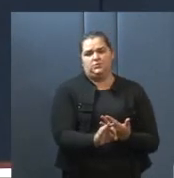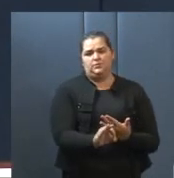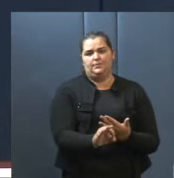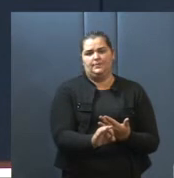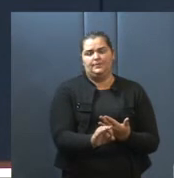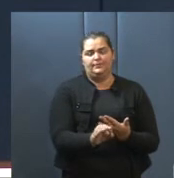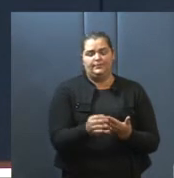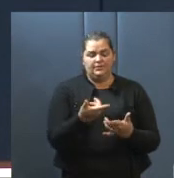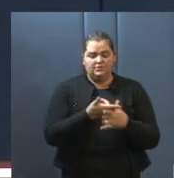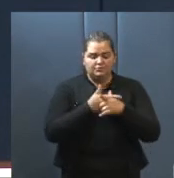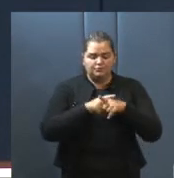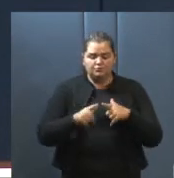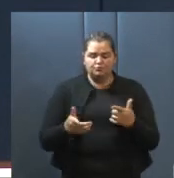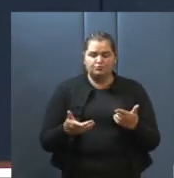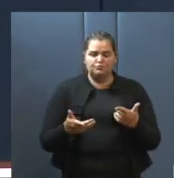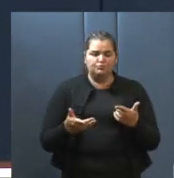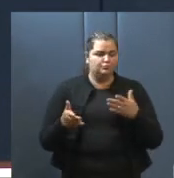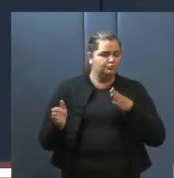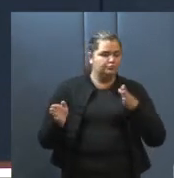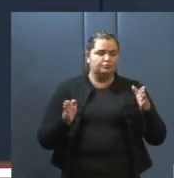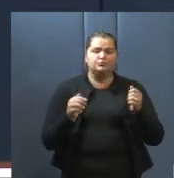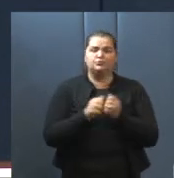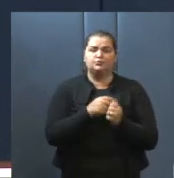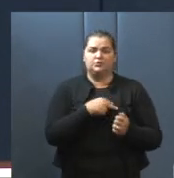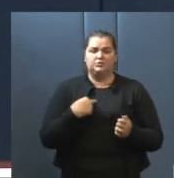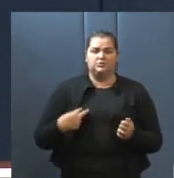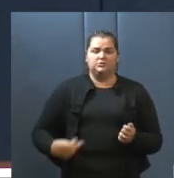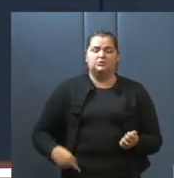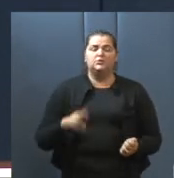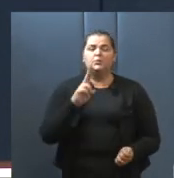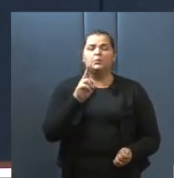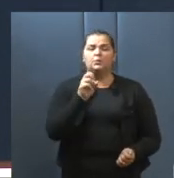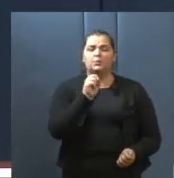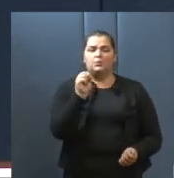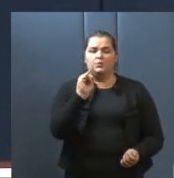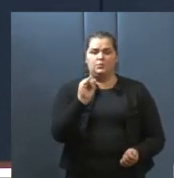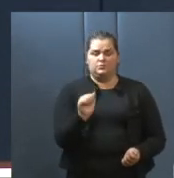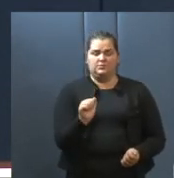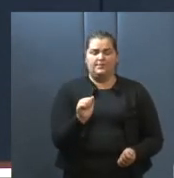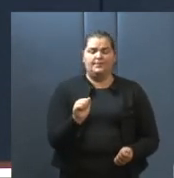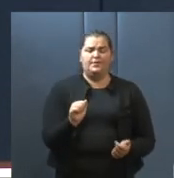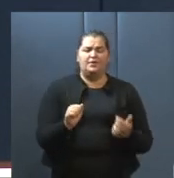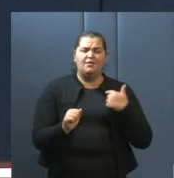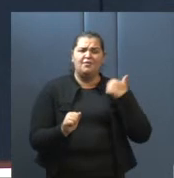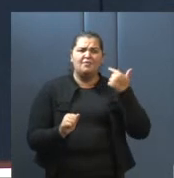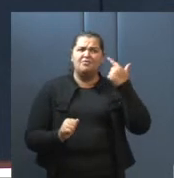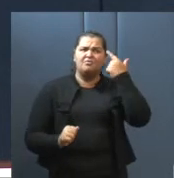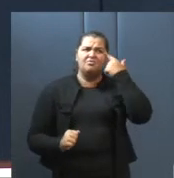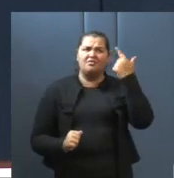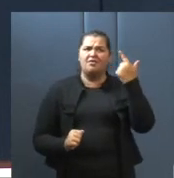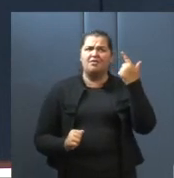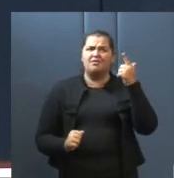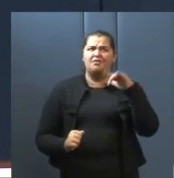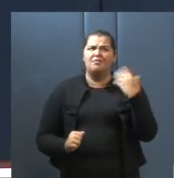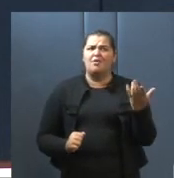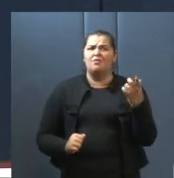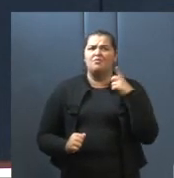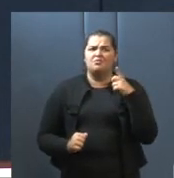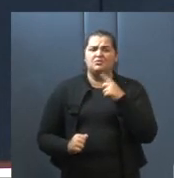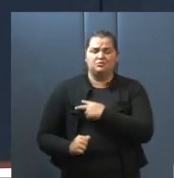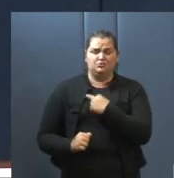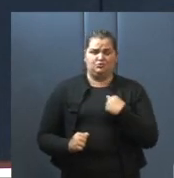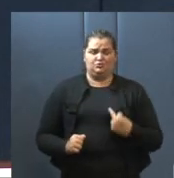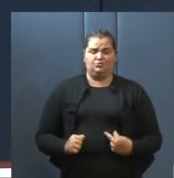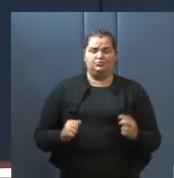divididos entre Rússia e China. Nós não temos ideia de qual é a exposição da China